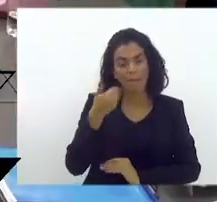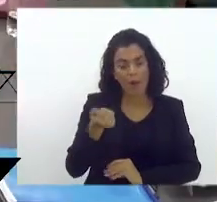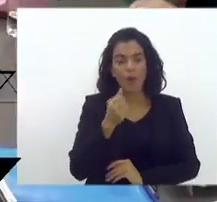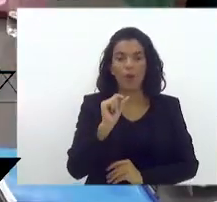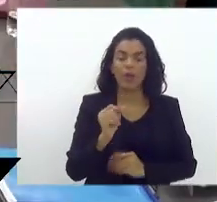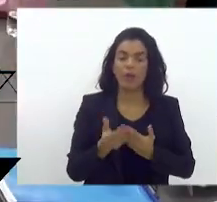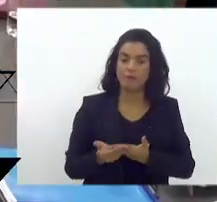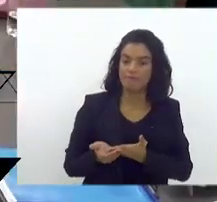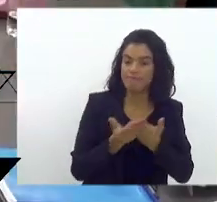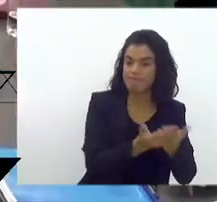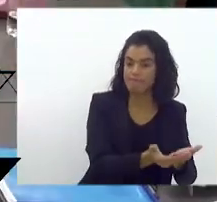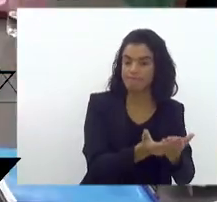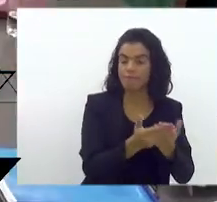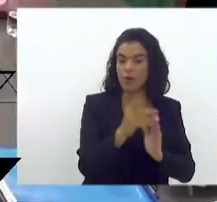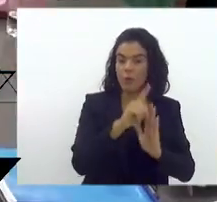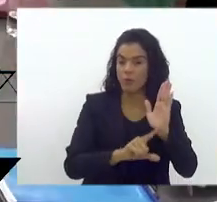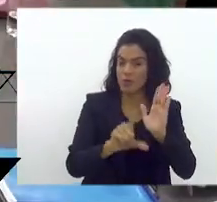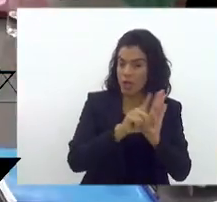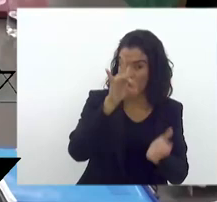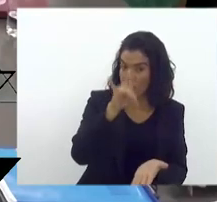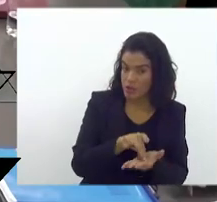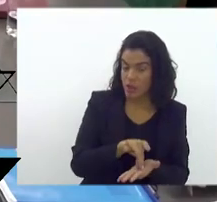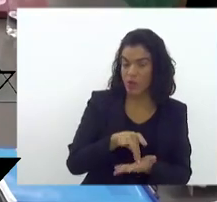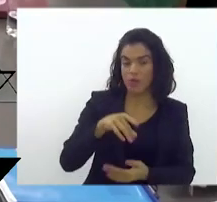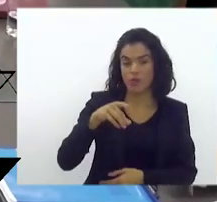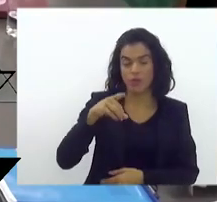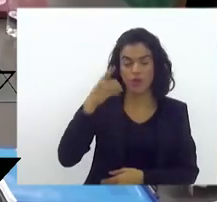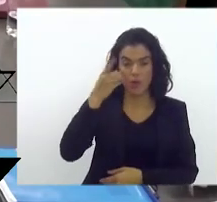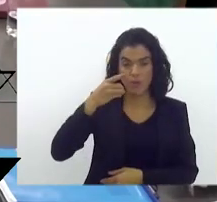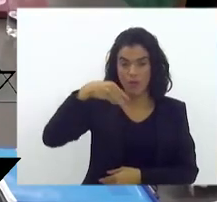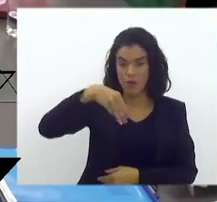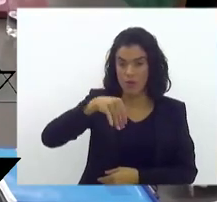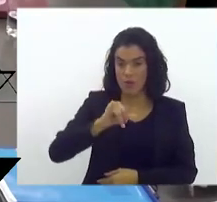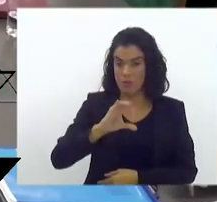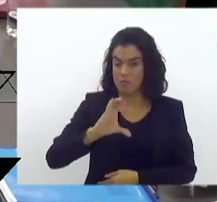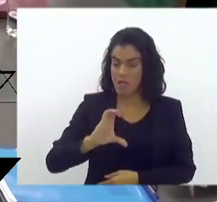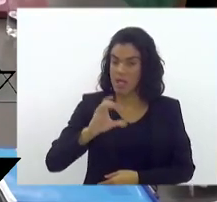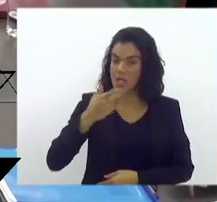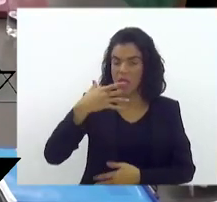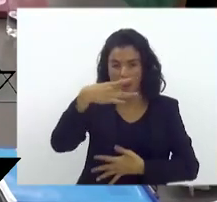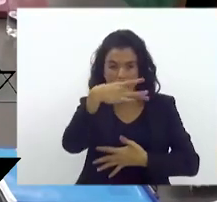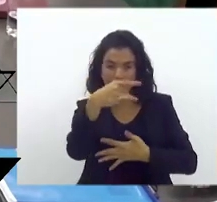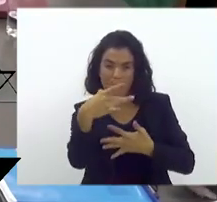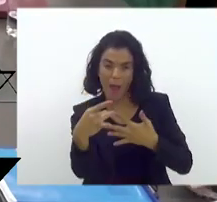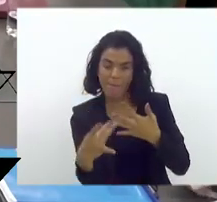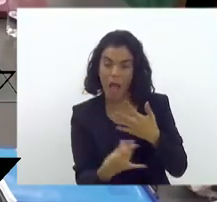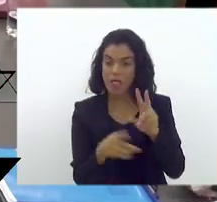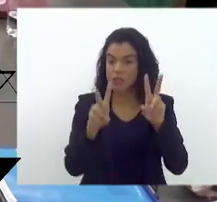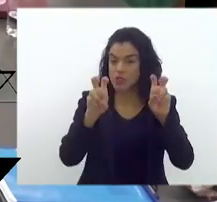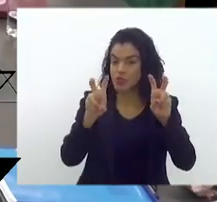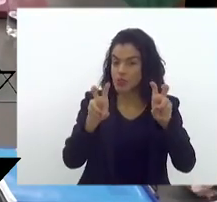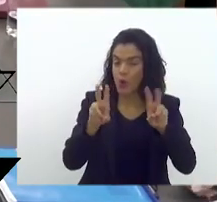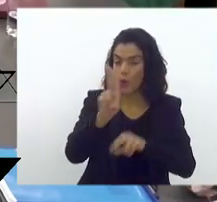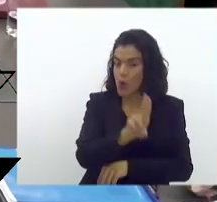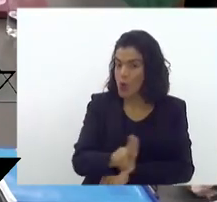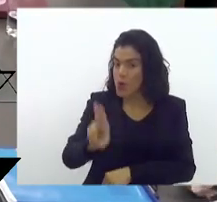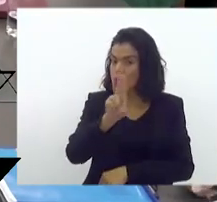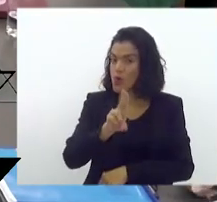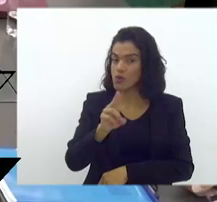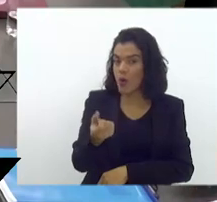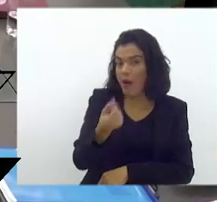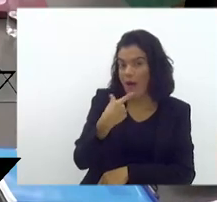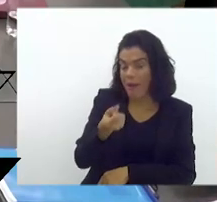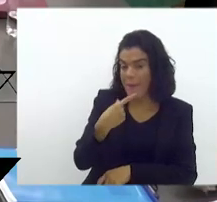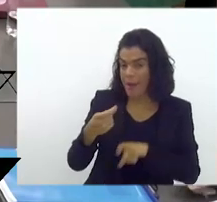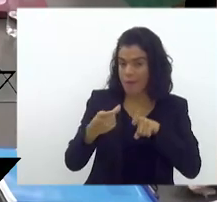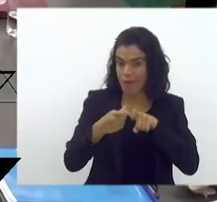gente trazer o projeto original do deputado Mink, que fala muito especificamente sobre a questão medicinal. Obviamente